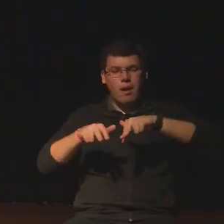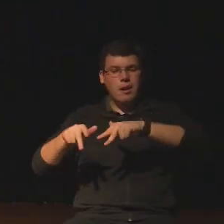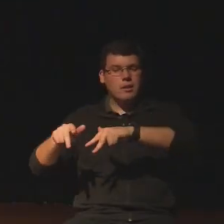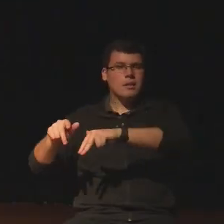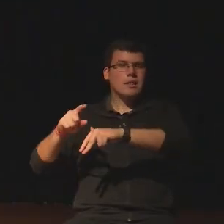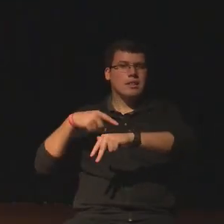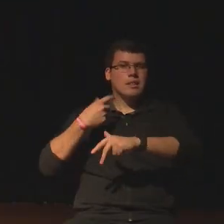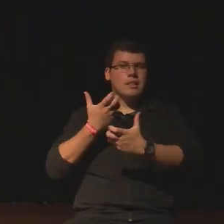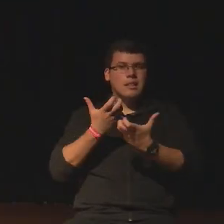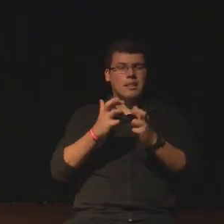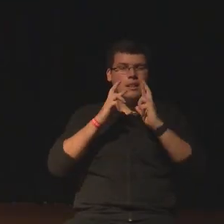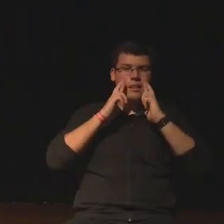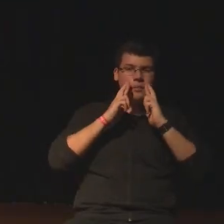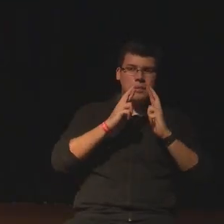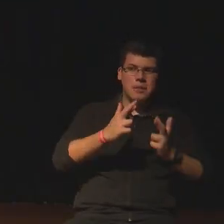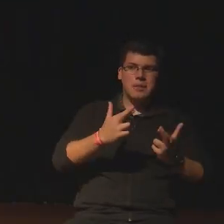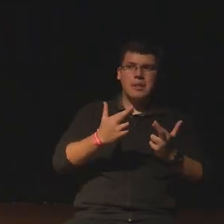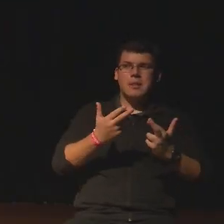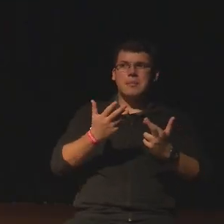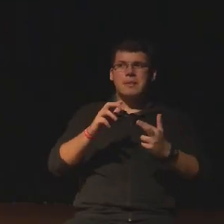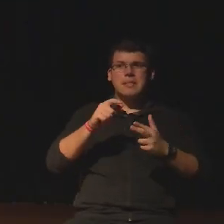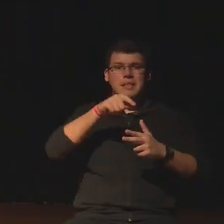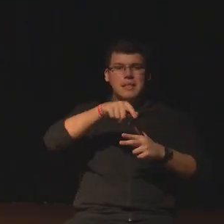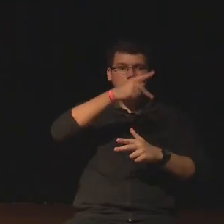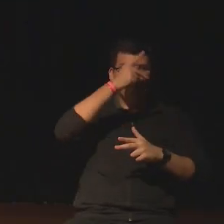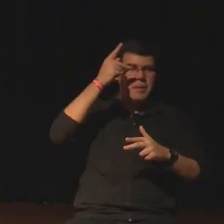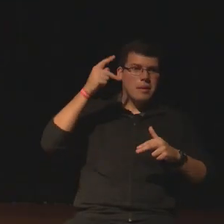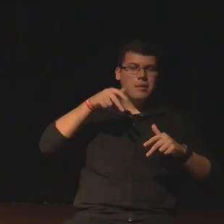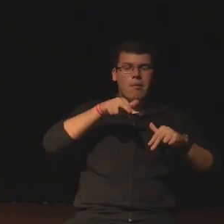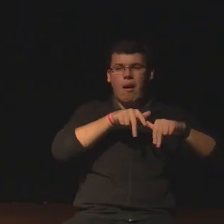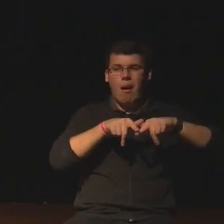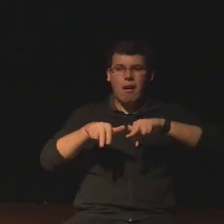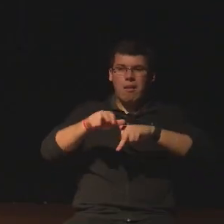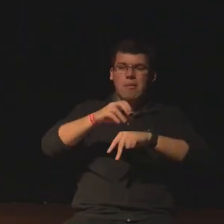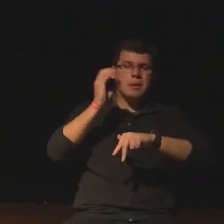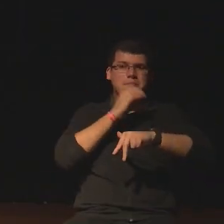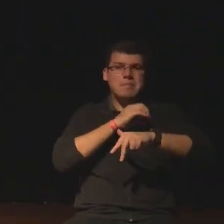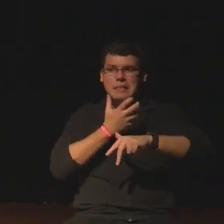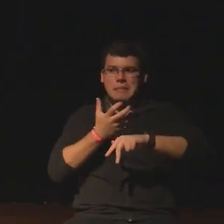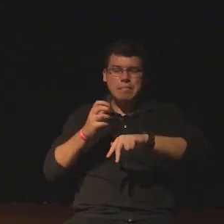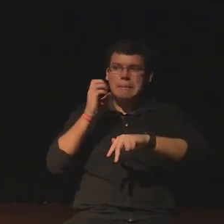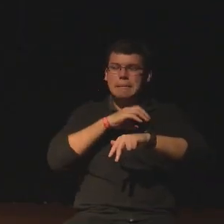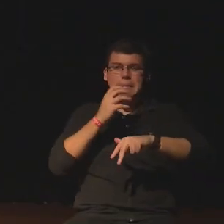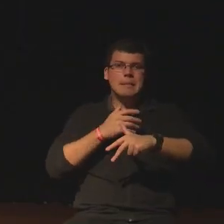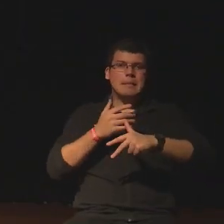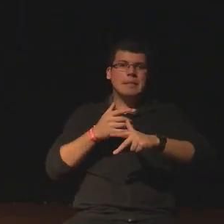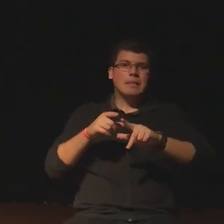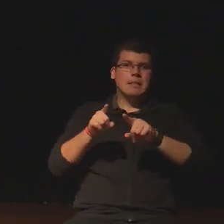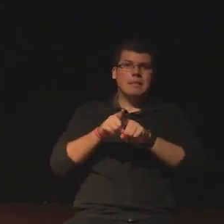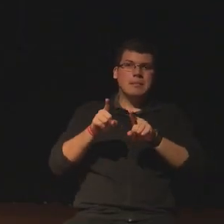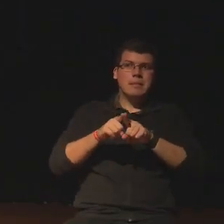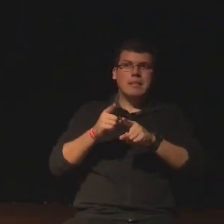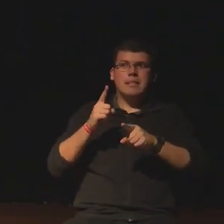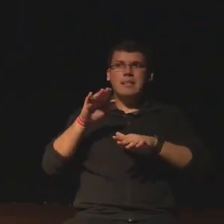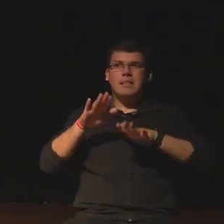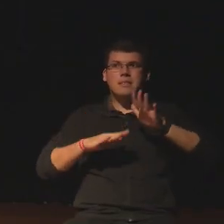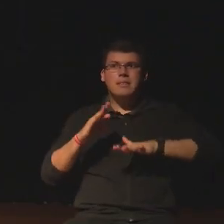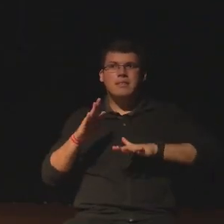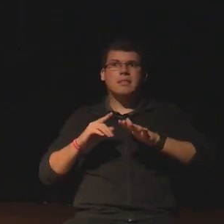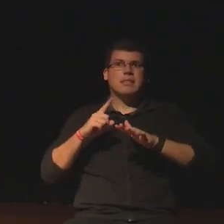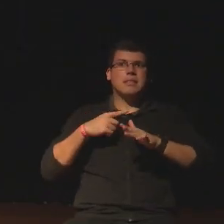com pressa, e a gente quer passar, porque a gente está causando um tumulto na Avenida Paulista, passando em cima da faixa de ônibus,